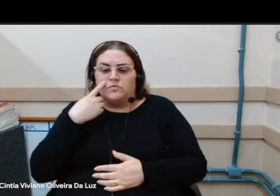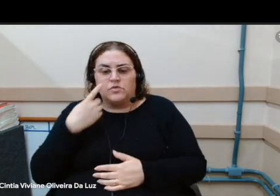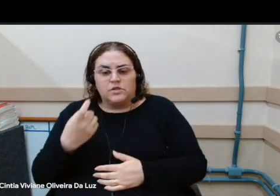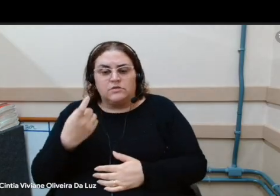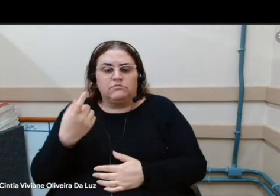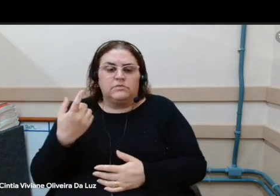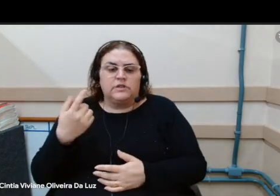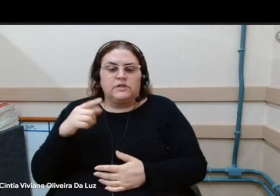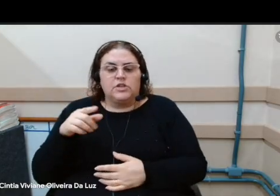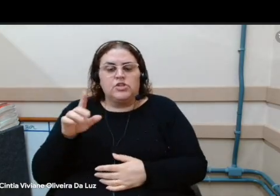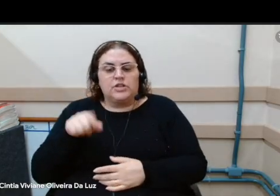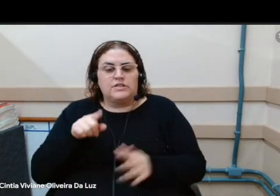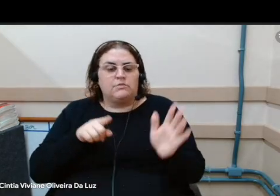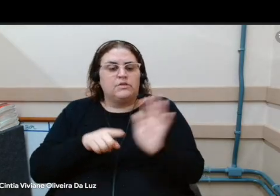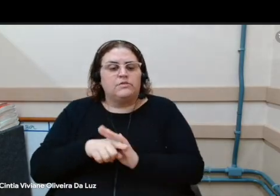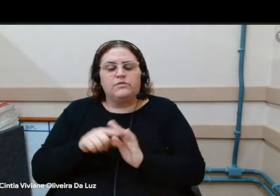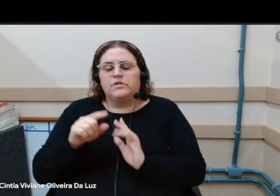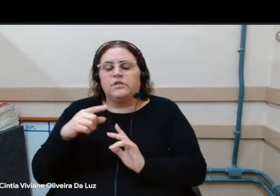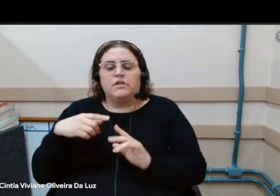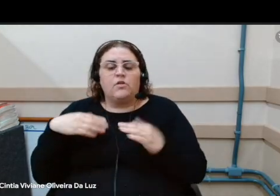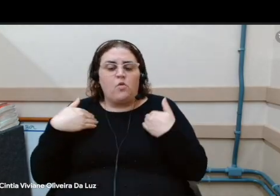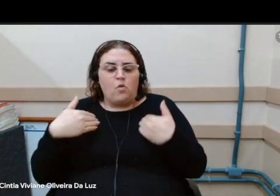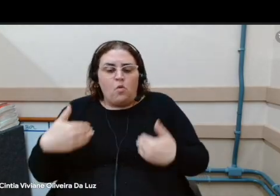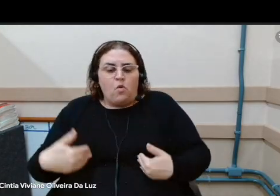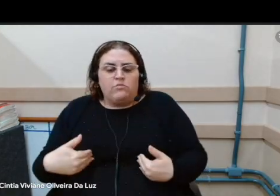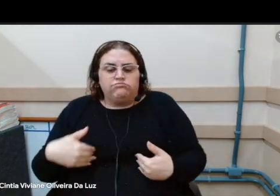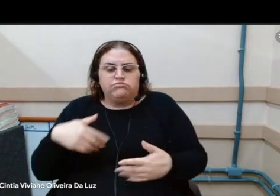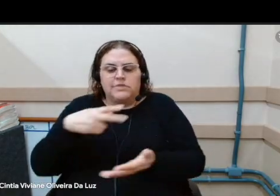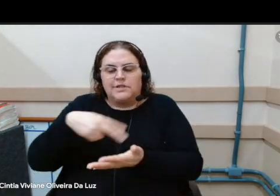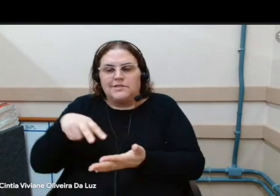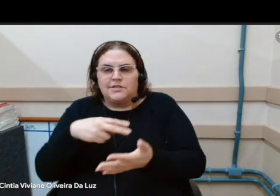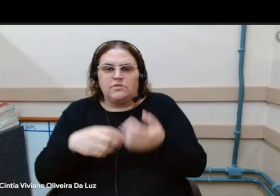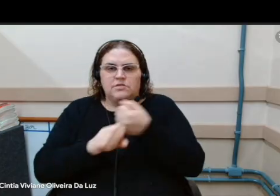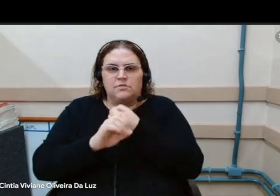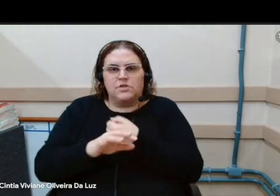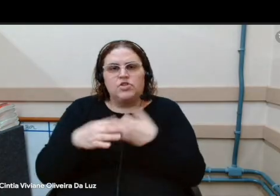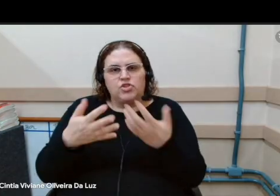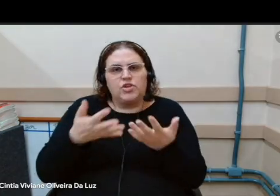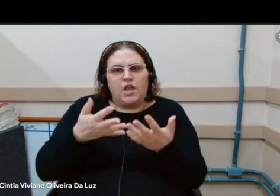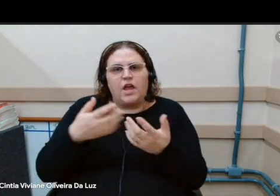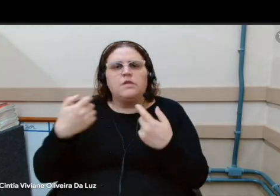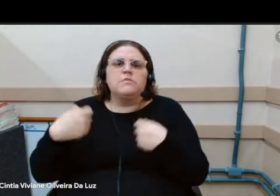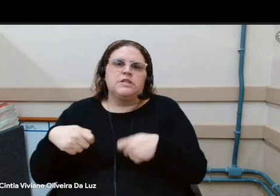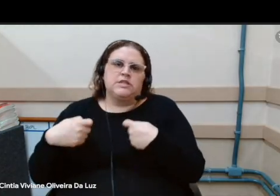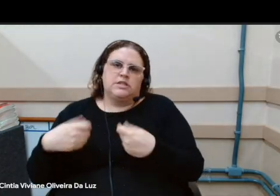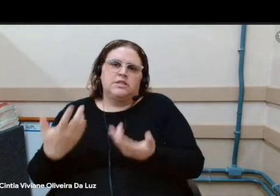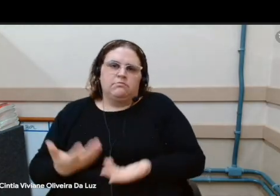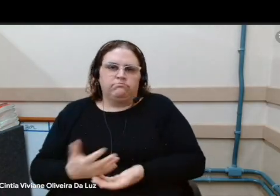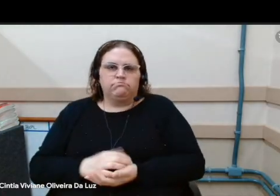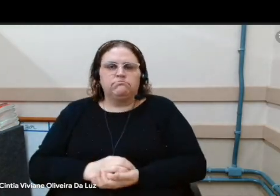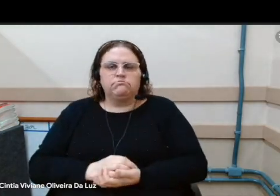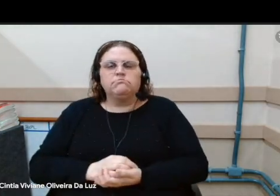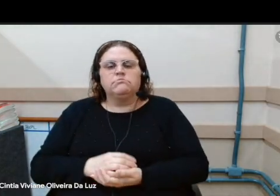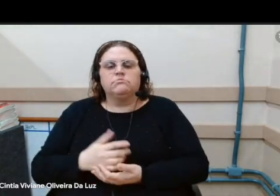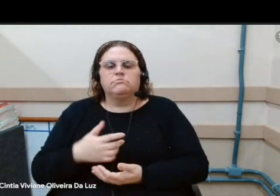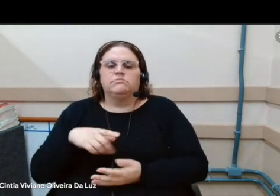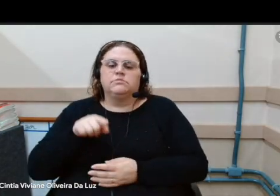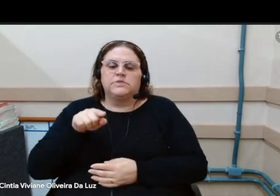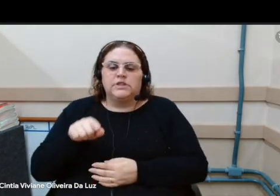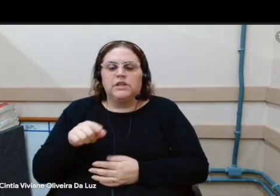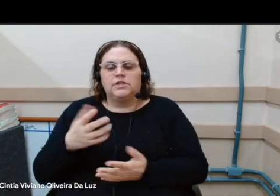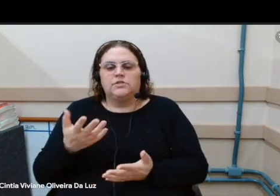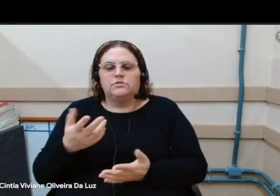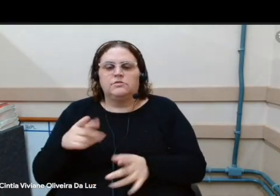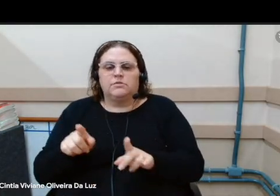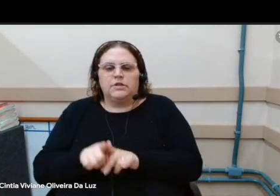que corpos dançando na mídia queremos e precisamos eh isso que tem trabalhado